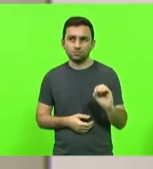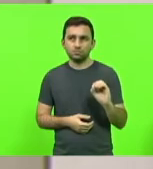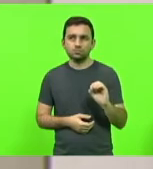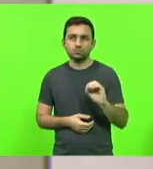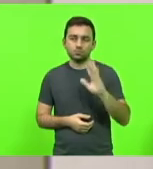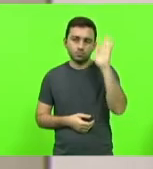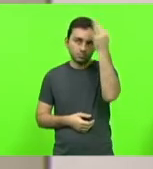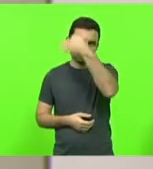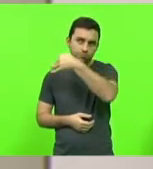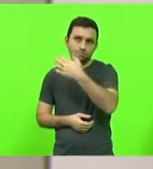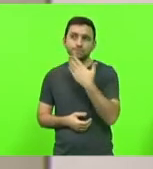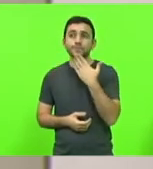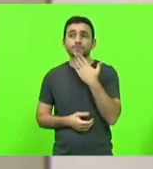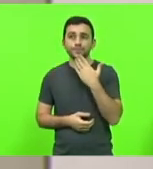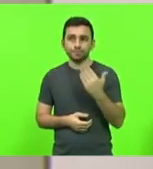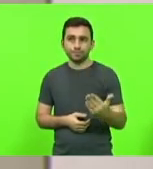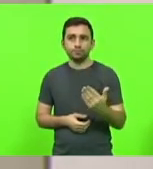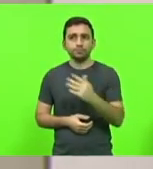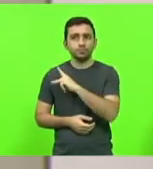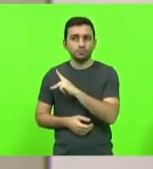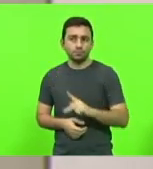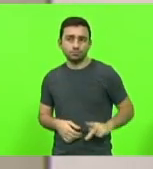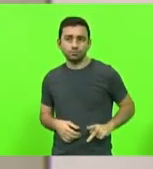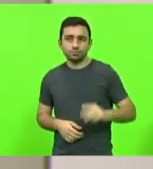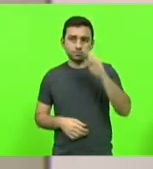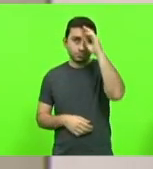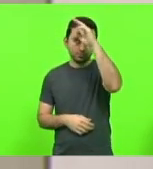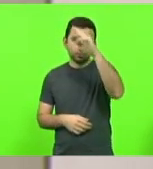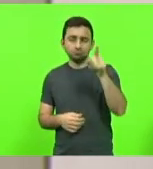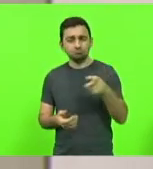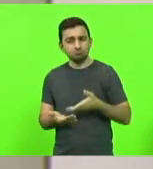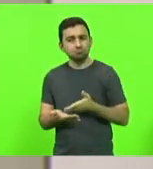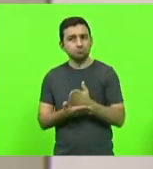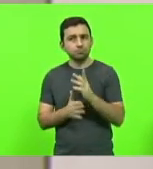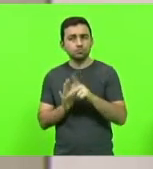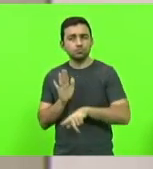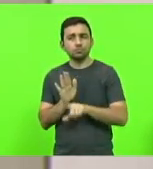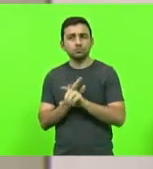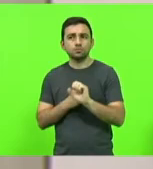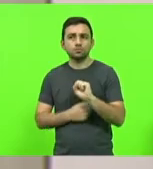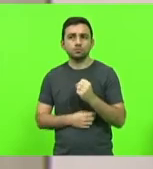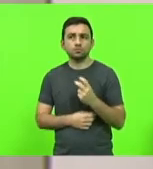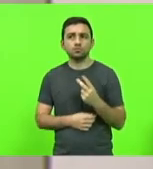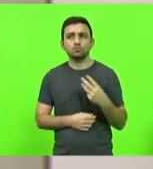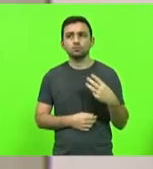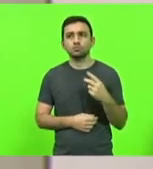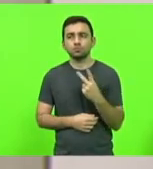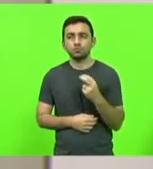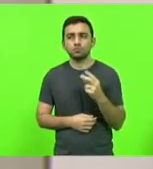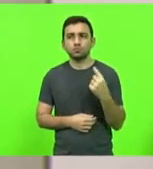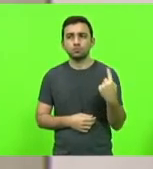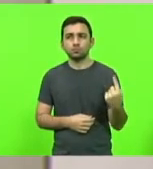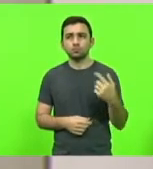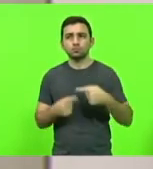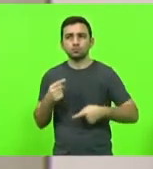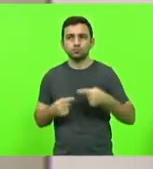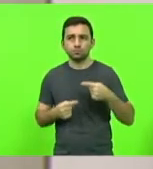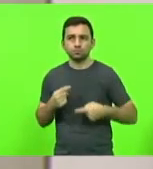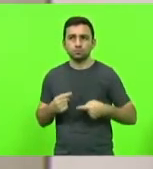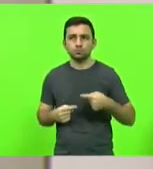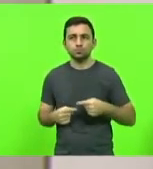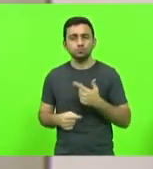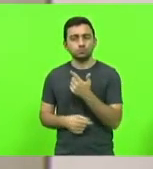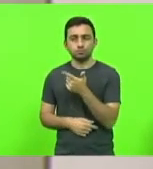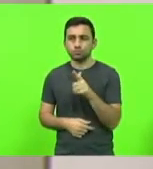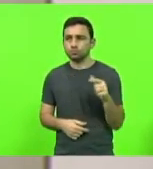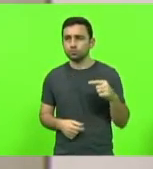Luz, apelando ao presidente da República que sancione o projeto de lei 823/2021, em discussão. Não havendo quem